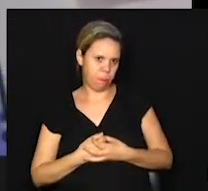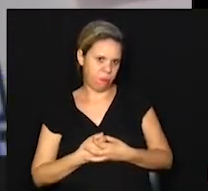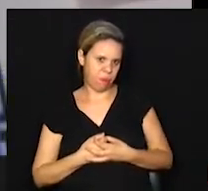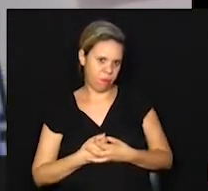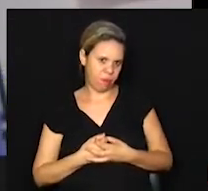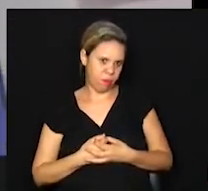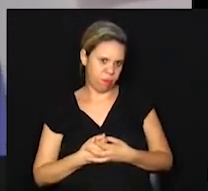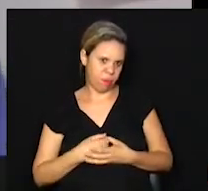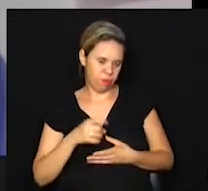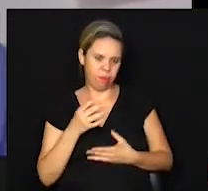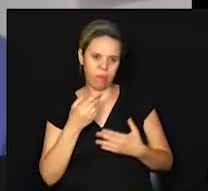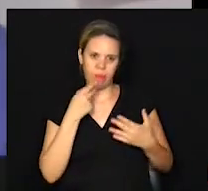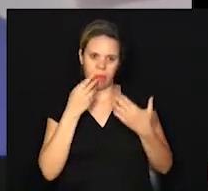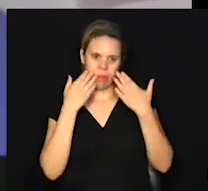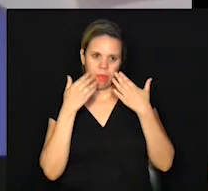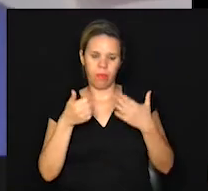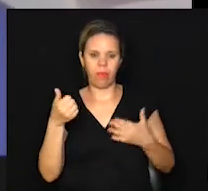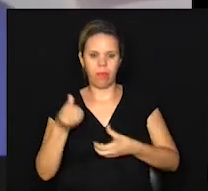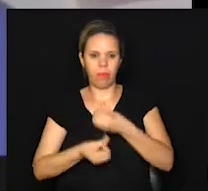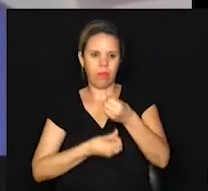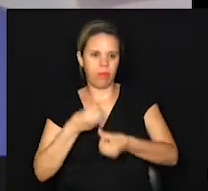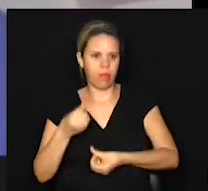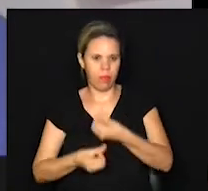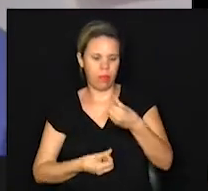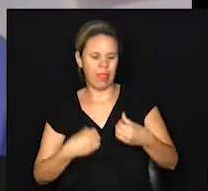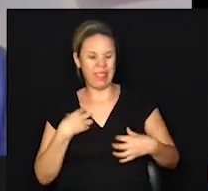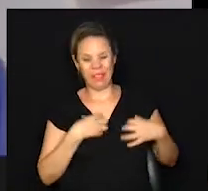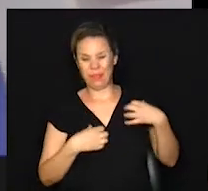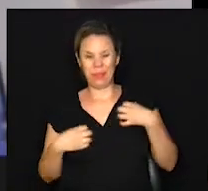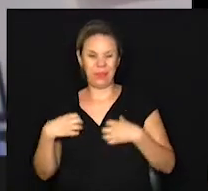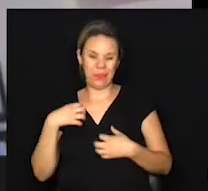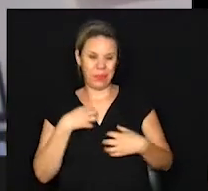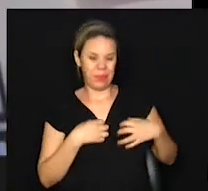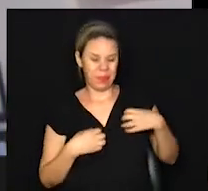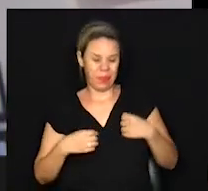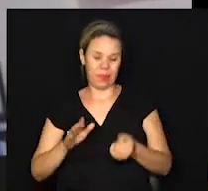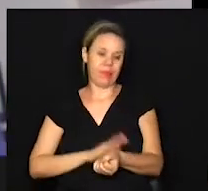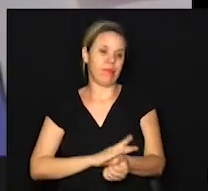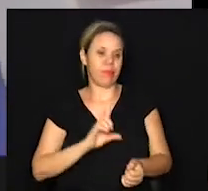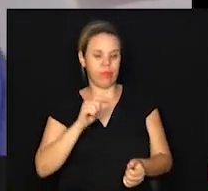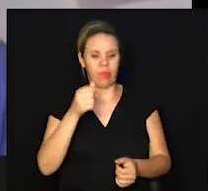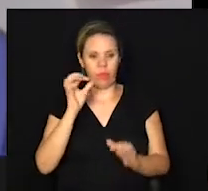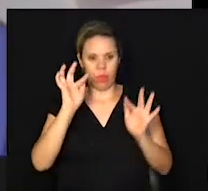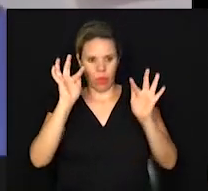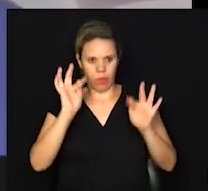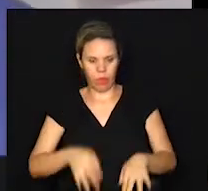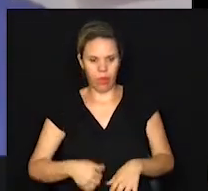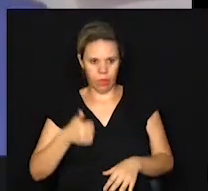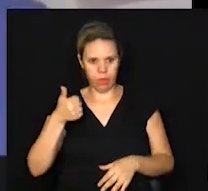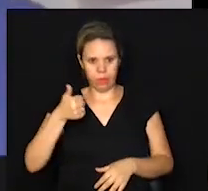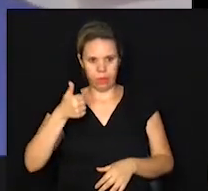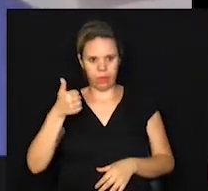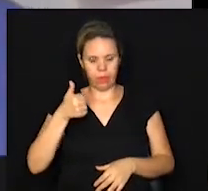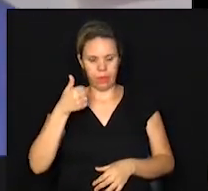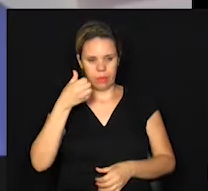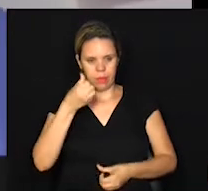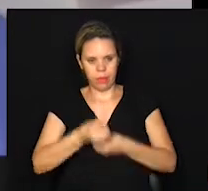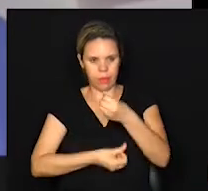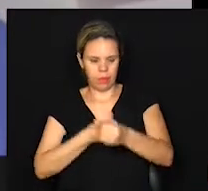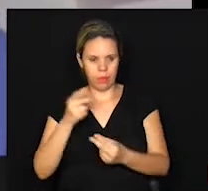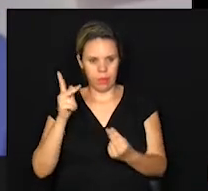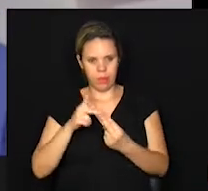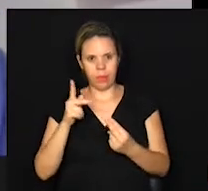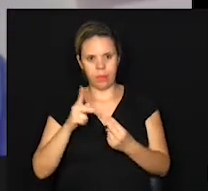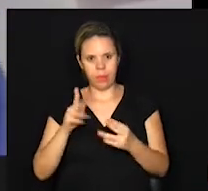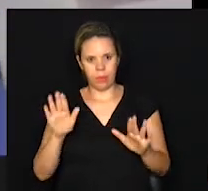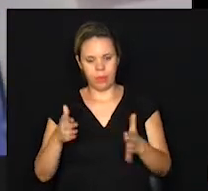só para se destacar, o primeiro semestre foi extremamente desgastante. No final do primeiro semestre, a Unip